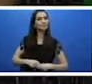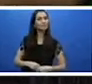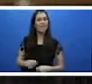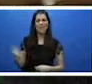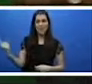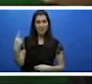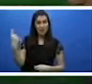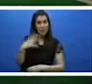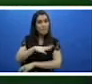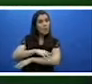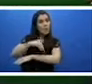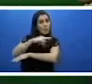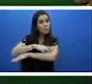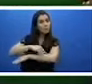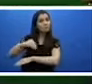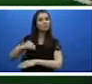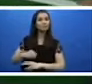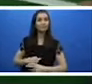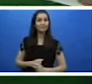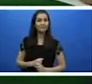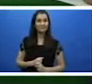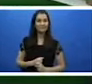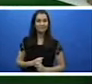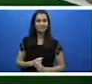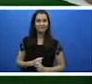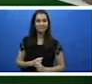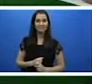corpo coberto por pelos, ok?